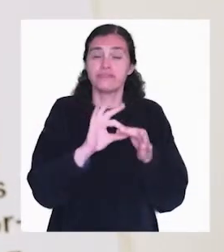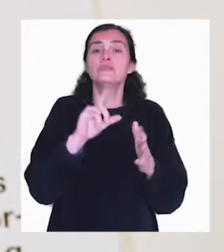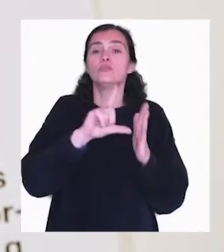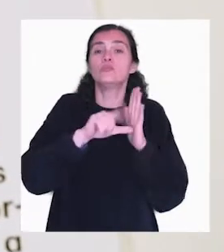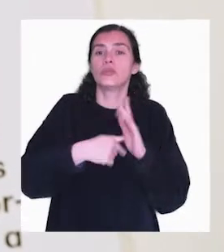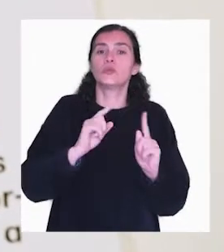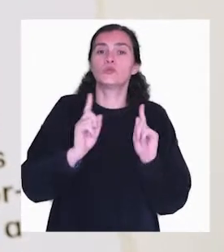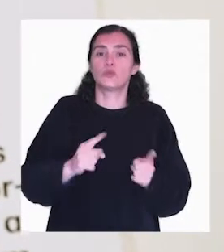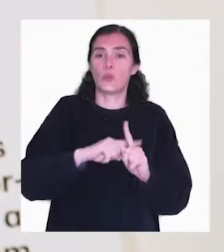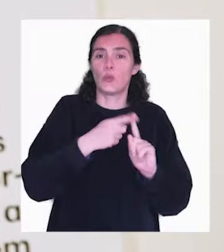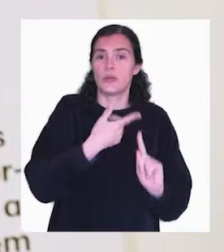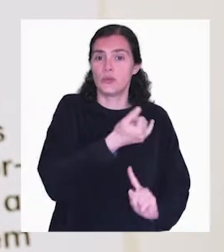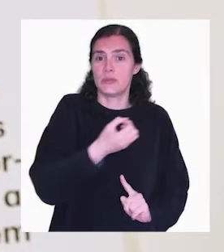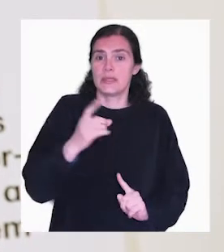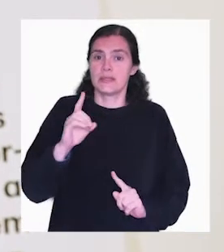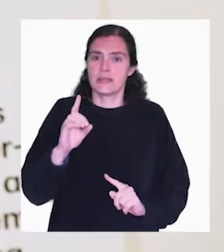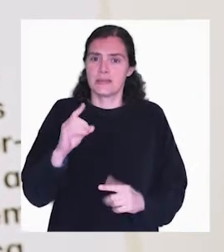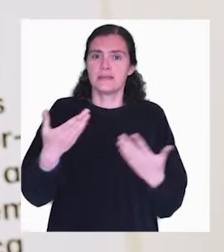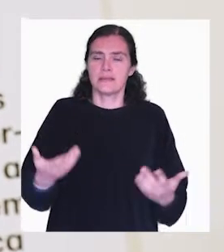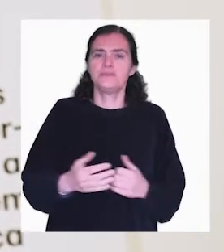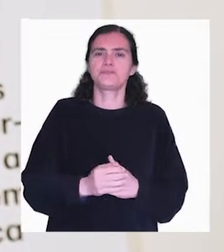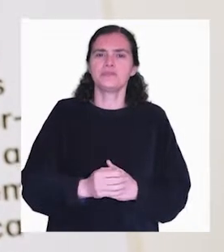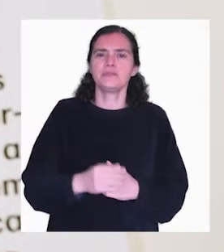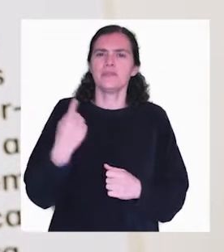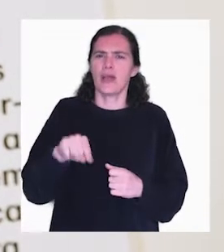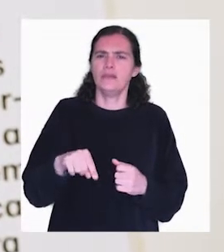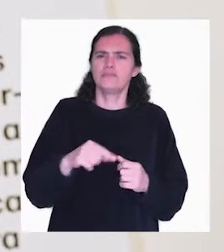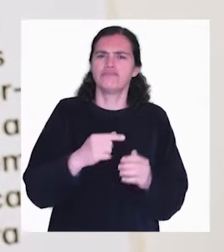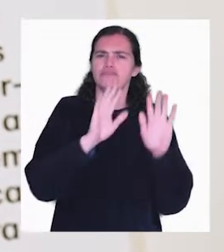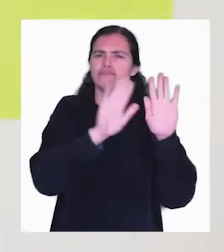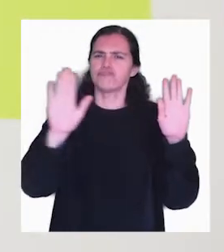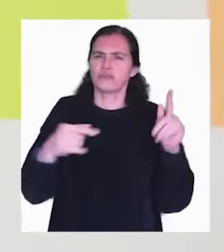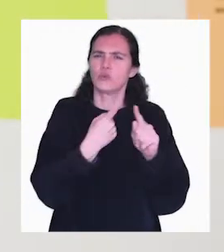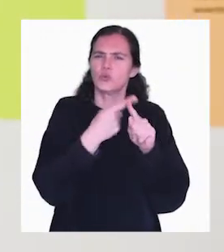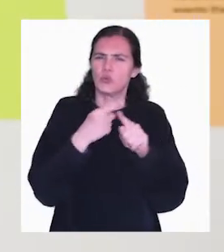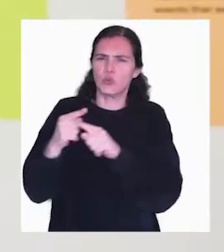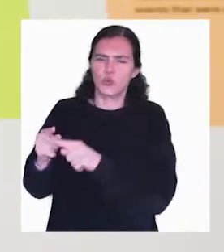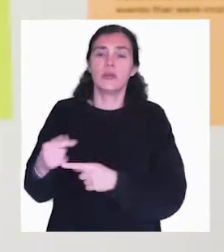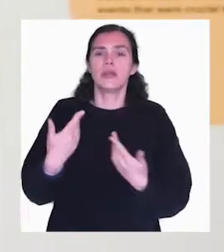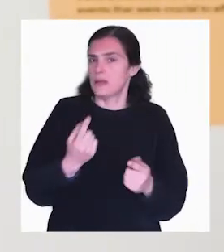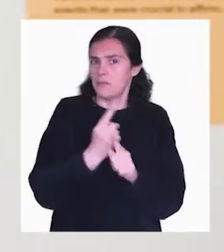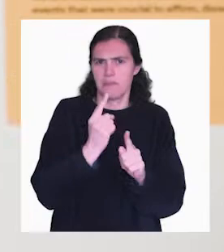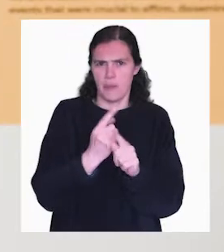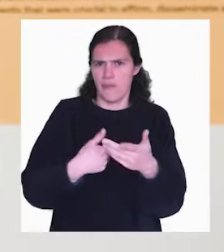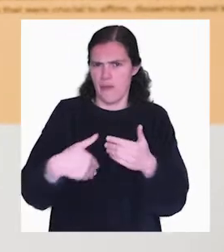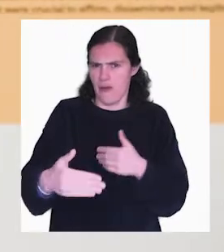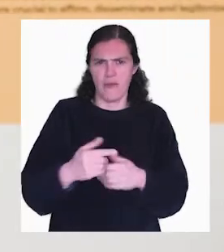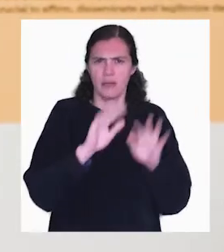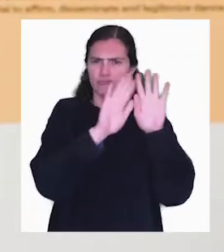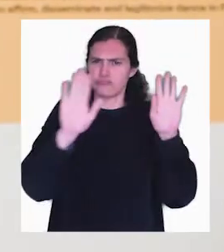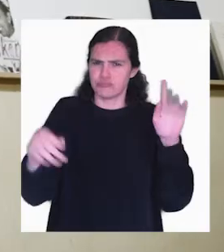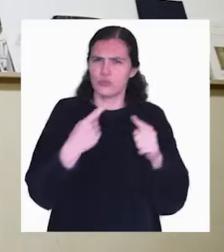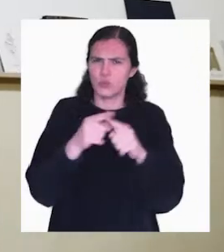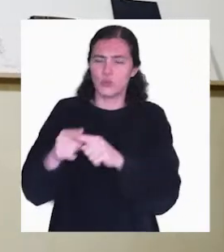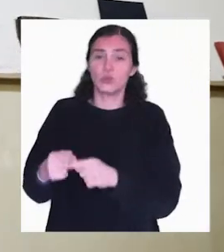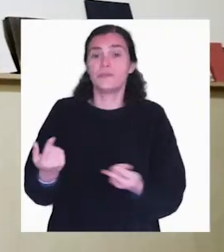que começou em 2016 e que teve várias edições e vai continuar a ter várias edições. Daí se